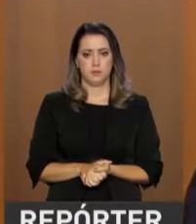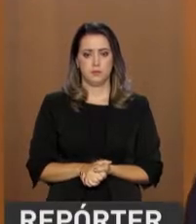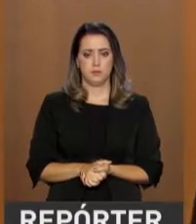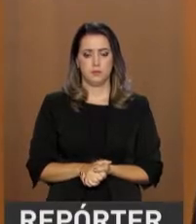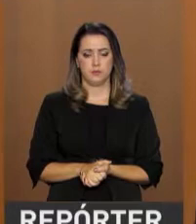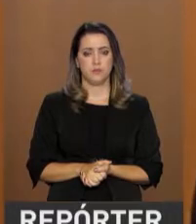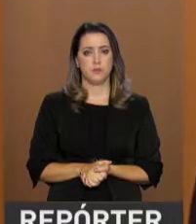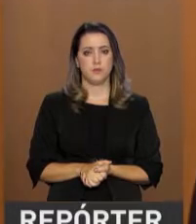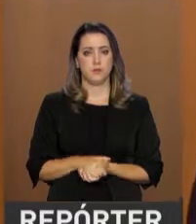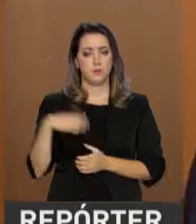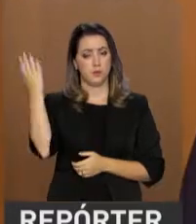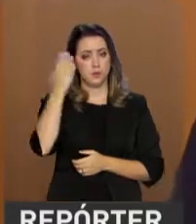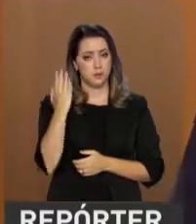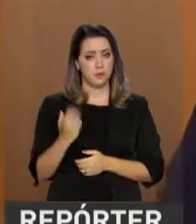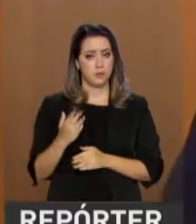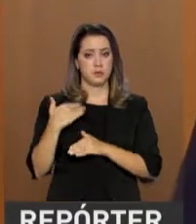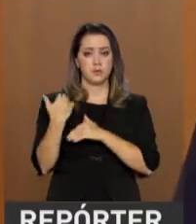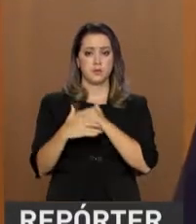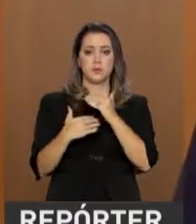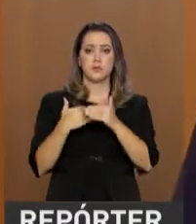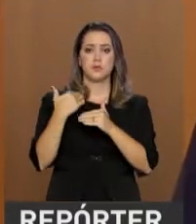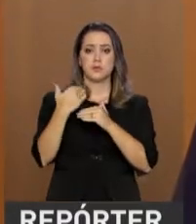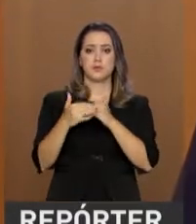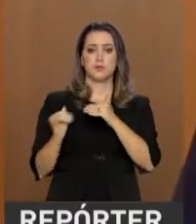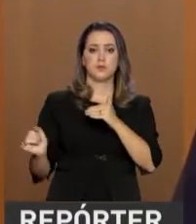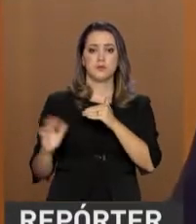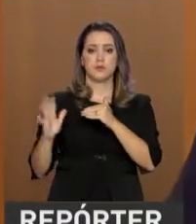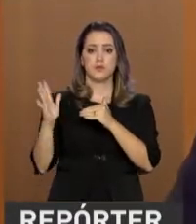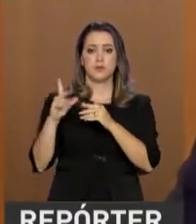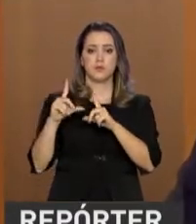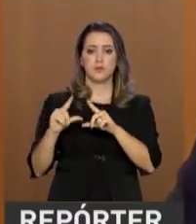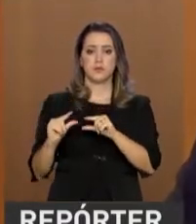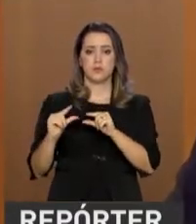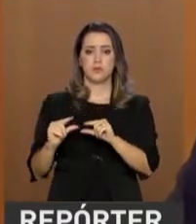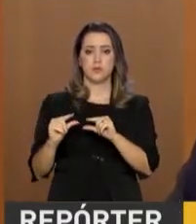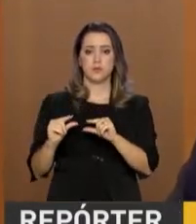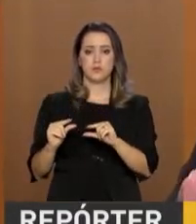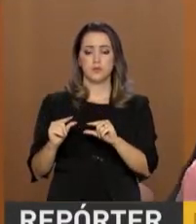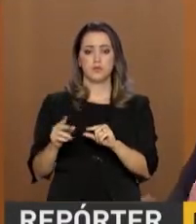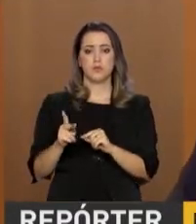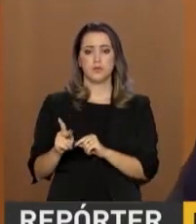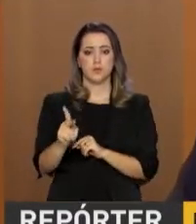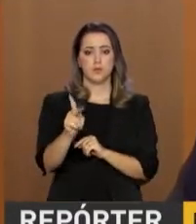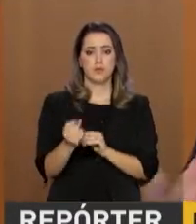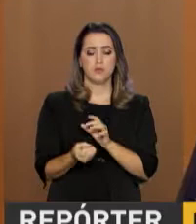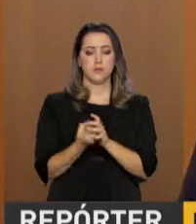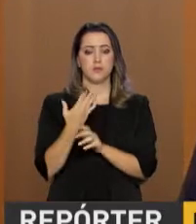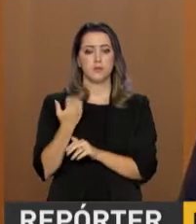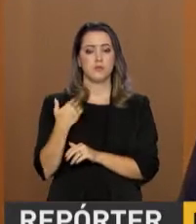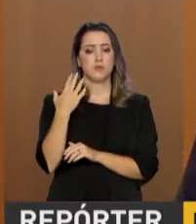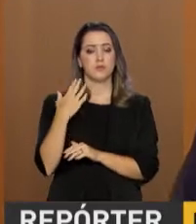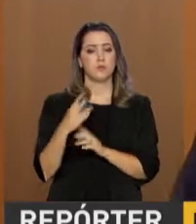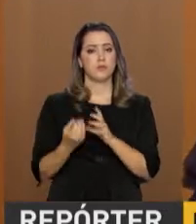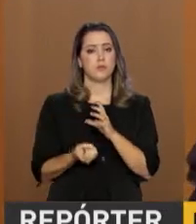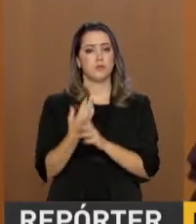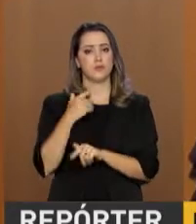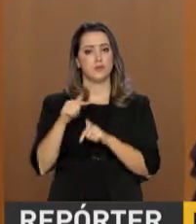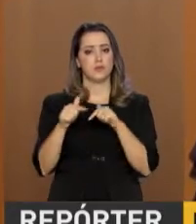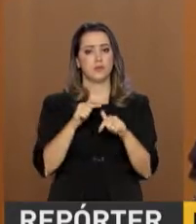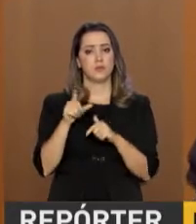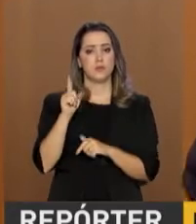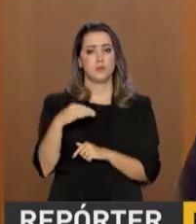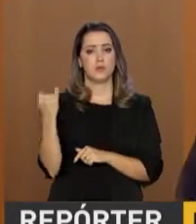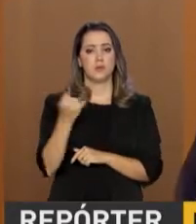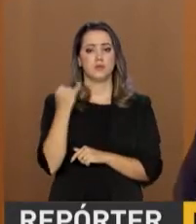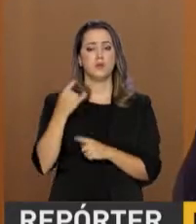O Brasil está crescendo, com inflação baixa e cada vez criando mais emprego. Isso é muito